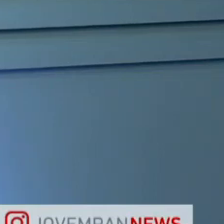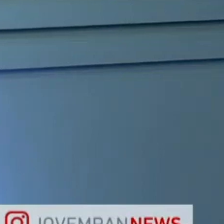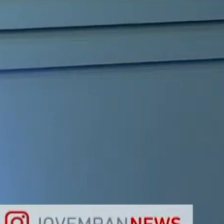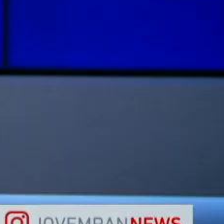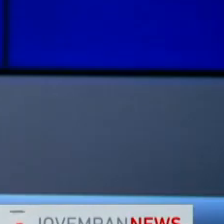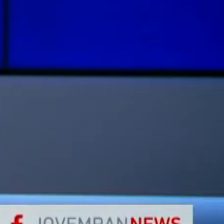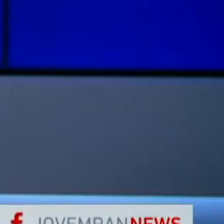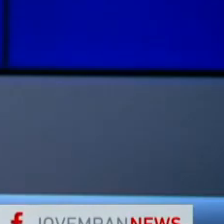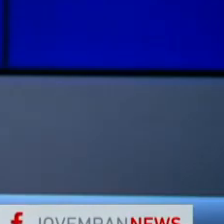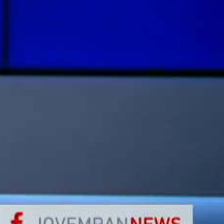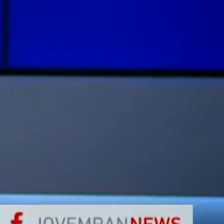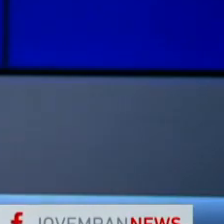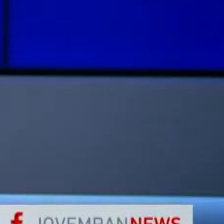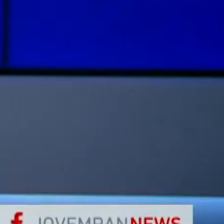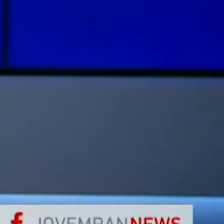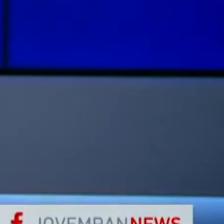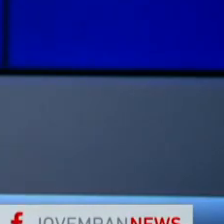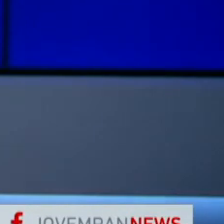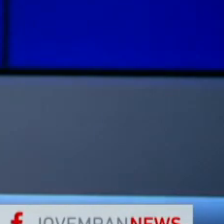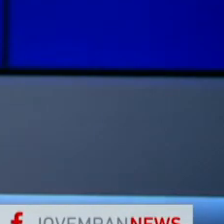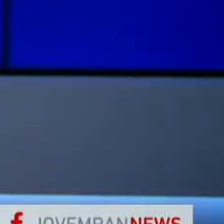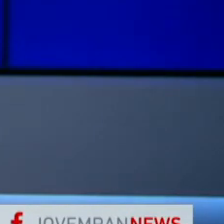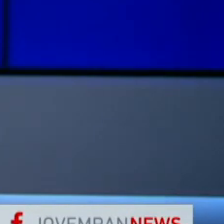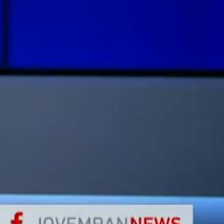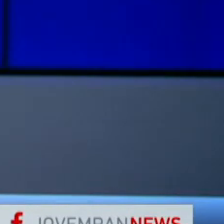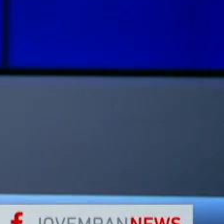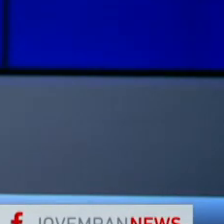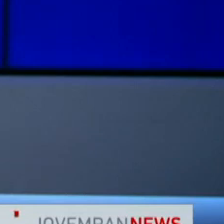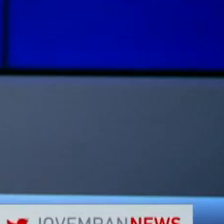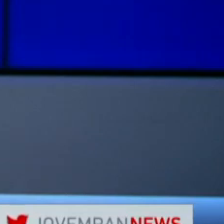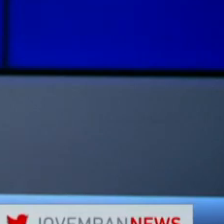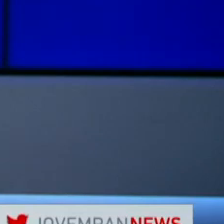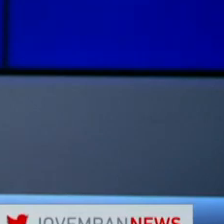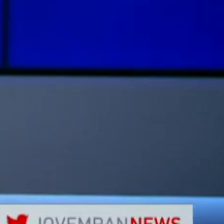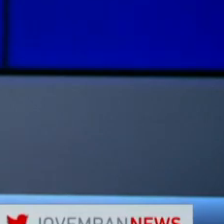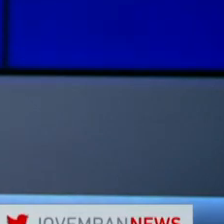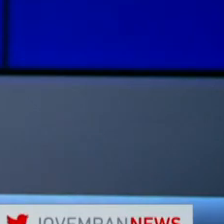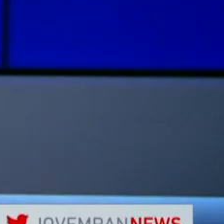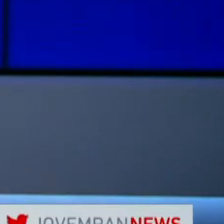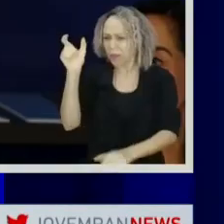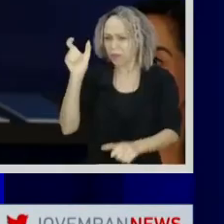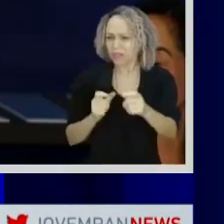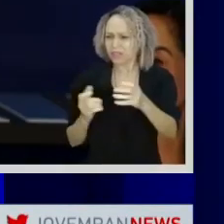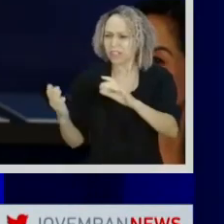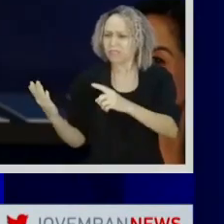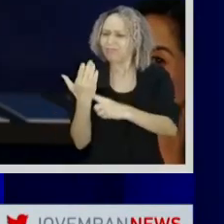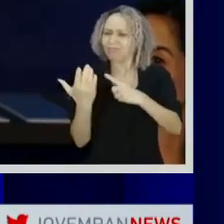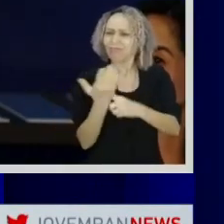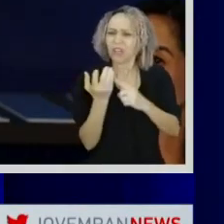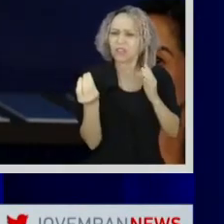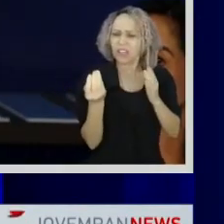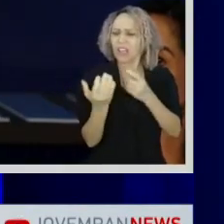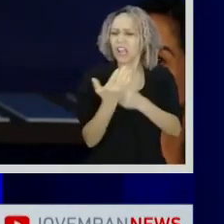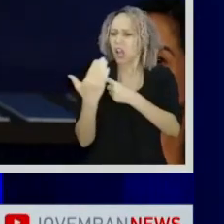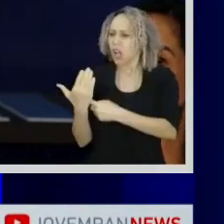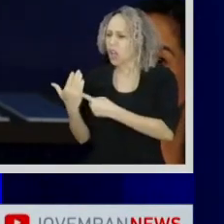O amor venceu. E, ó, e nesse momento, Alckmin e Lula estão falando sobre o balanço da transição de governo. Vamos